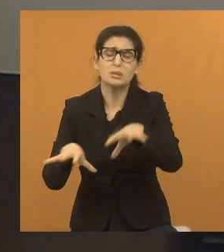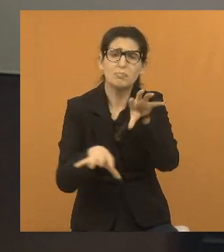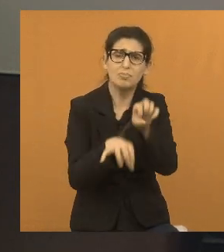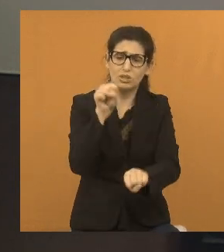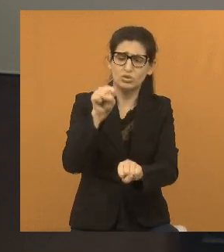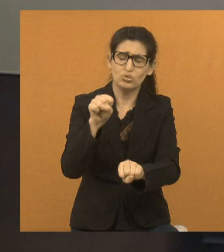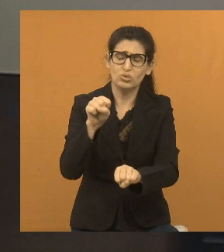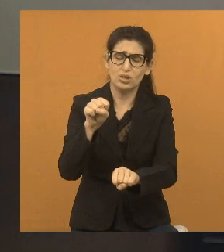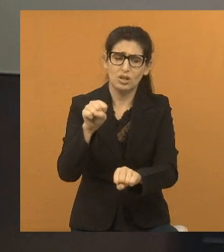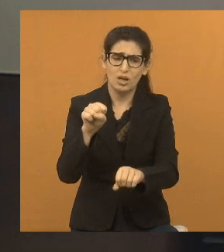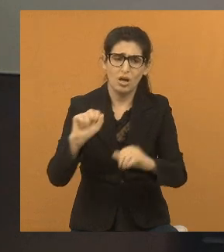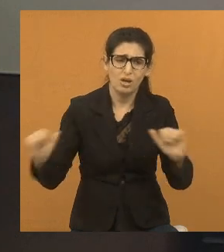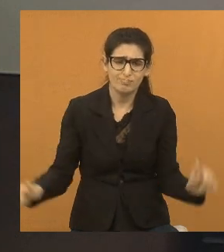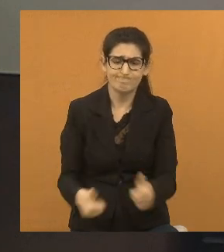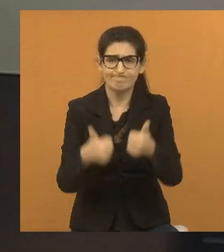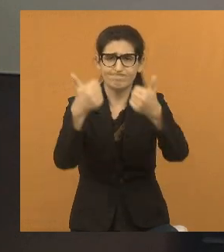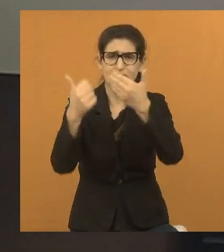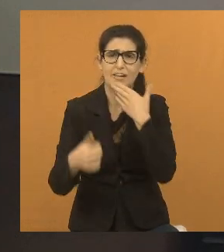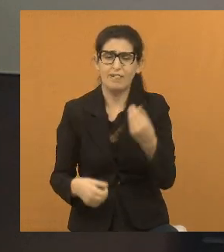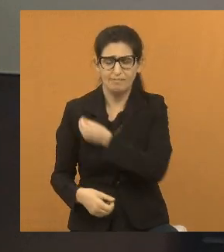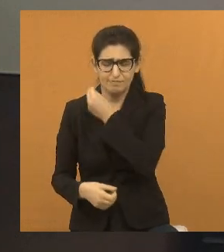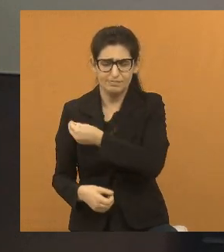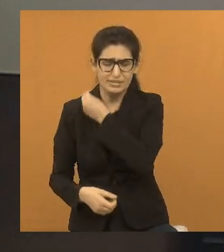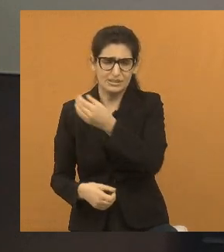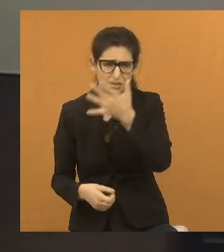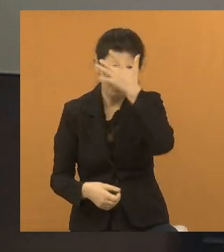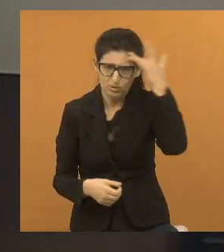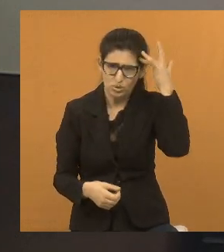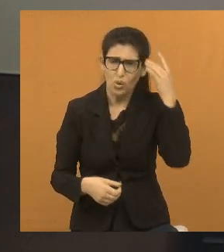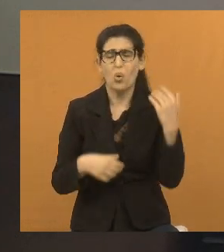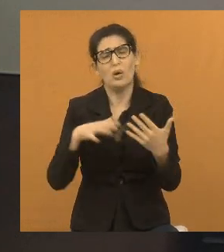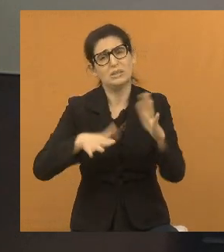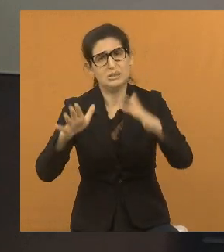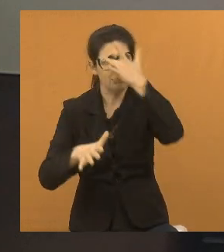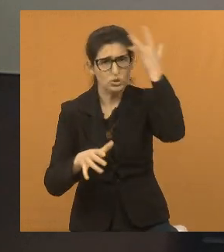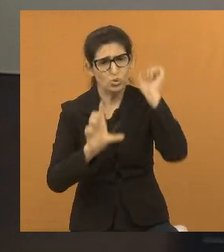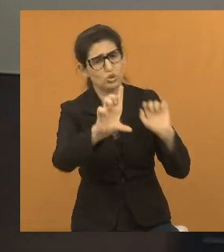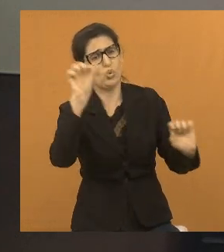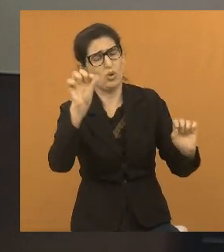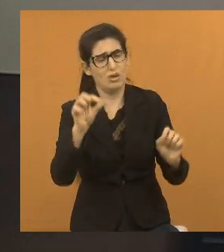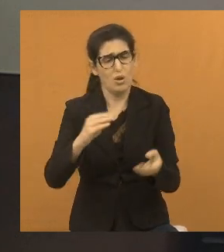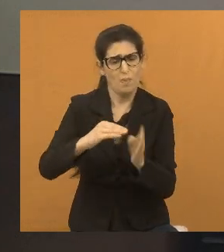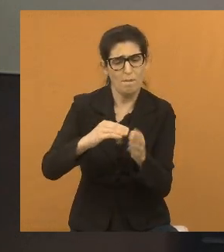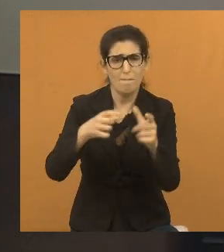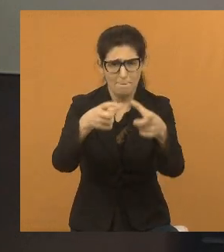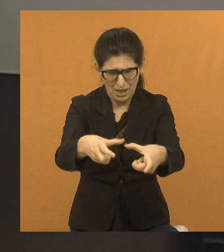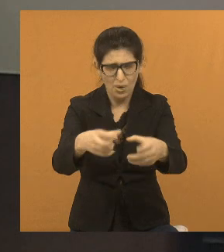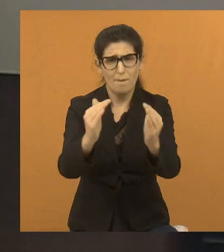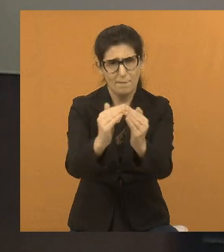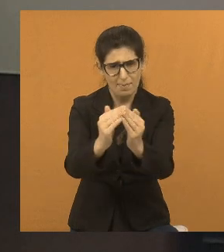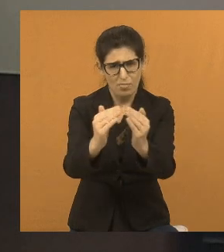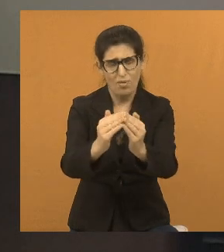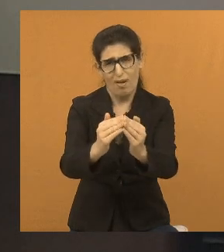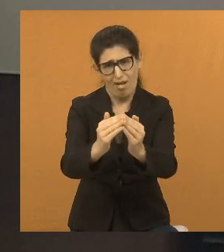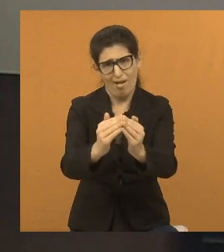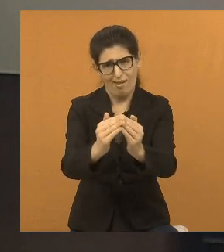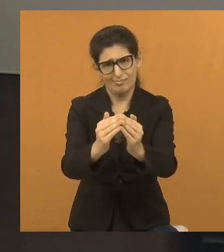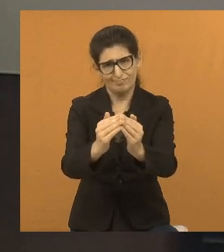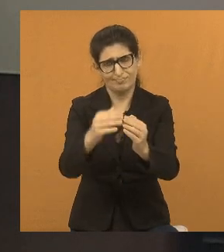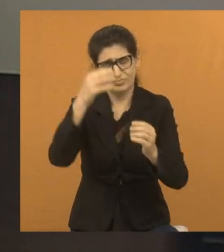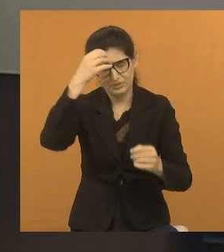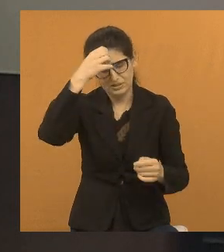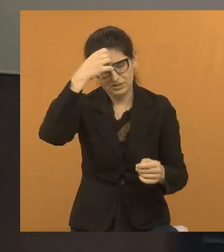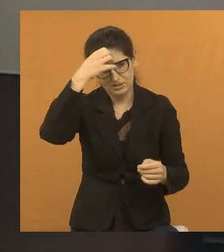qualidade de vida do morador que escolheu determinado bairro, determinado loteamento para nele morar, residir,